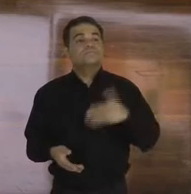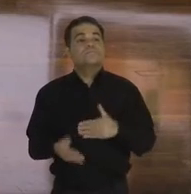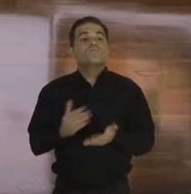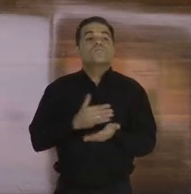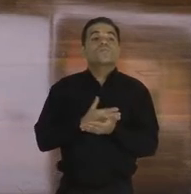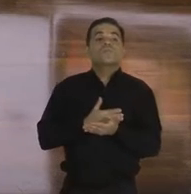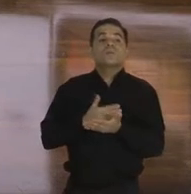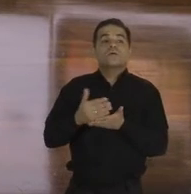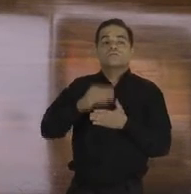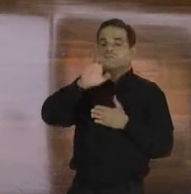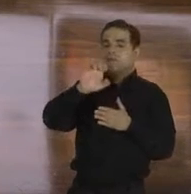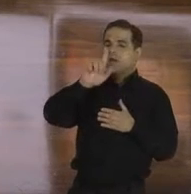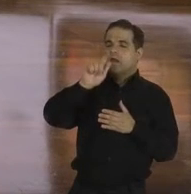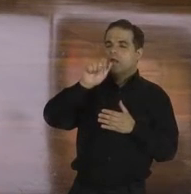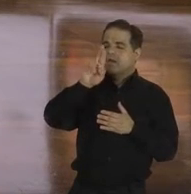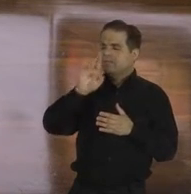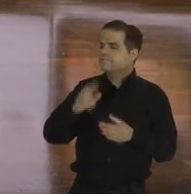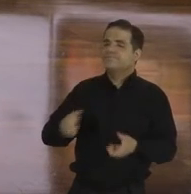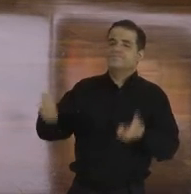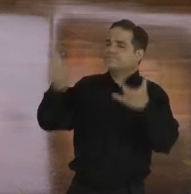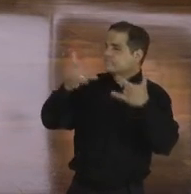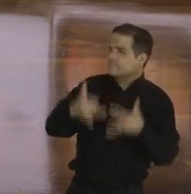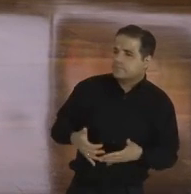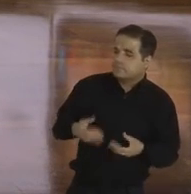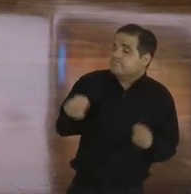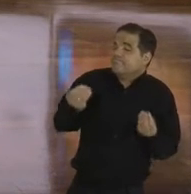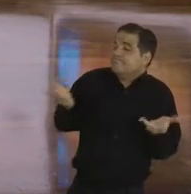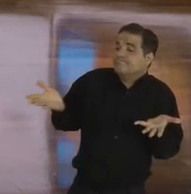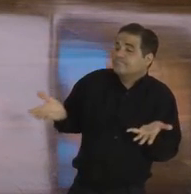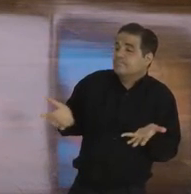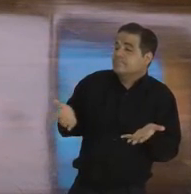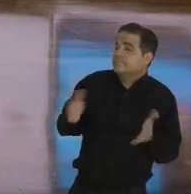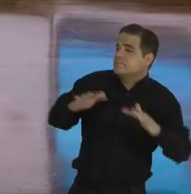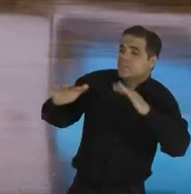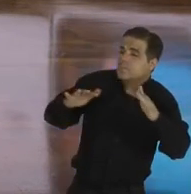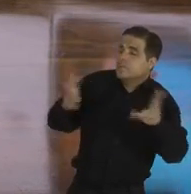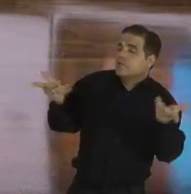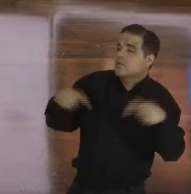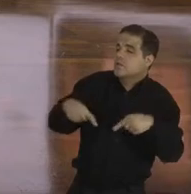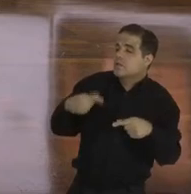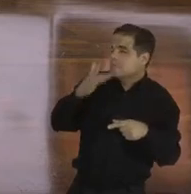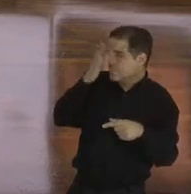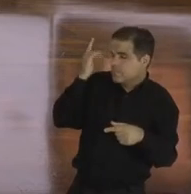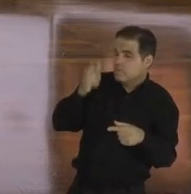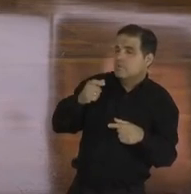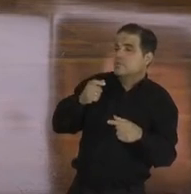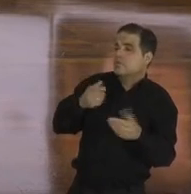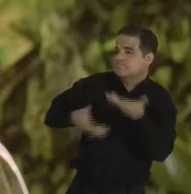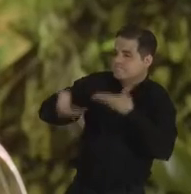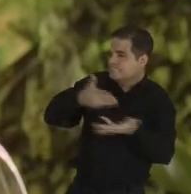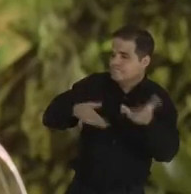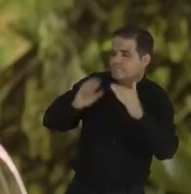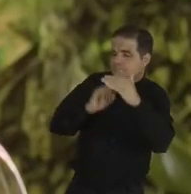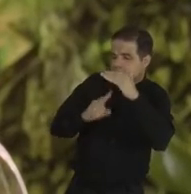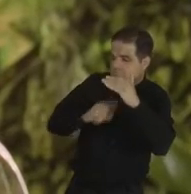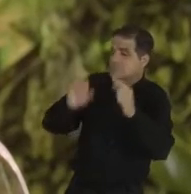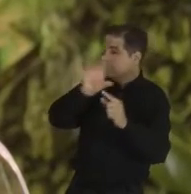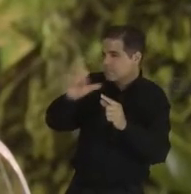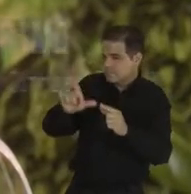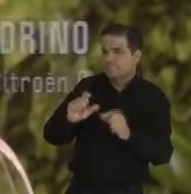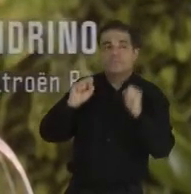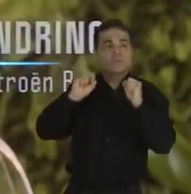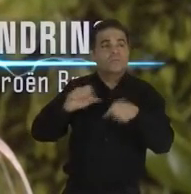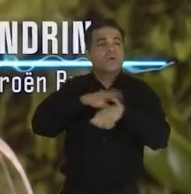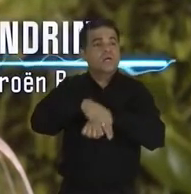então começar então o Edgar edigas Diga lá Como está esse momento para quem faz a interface com cliente eu gosto de